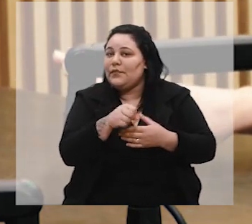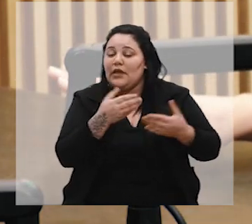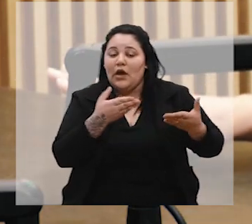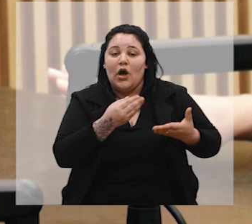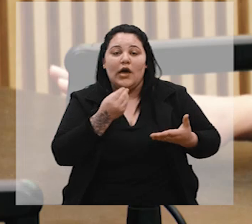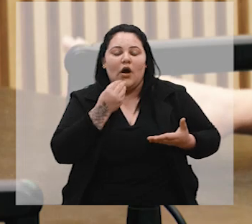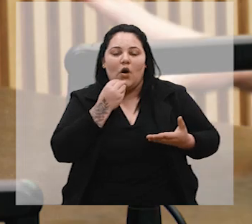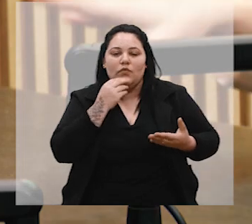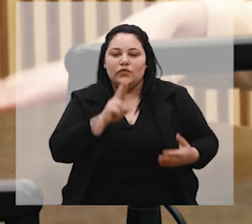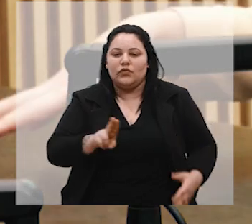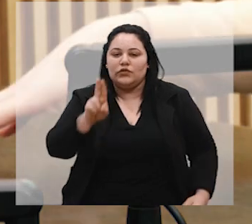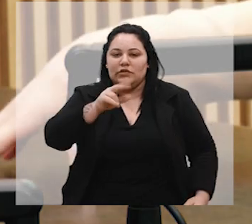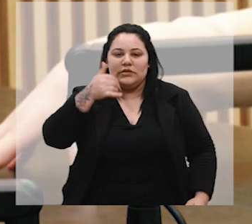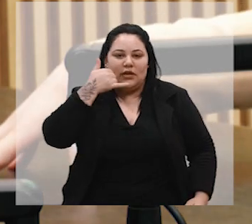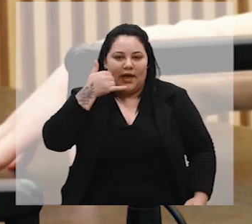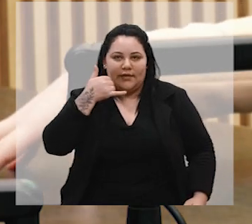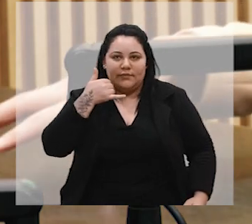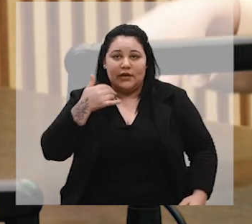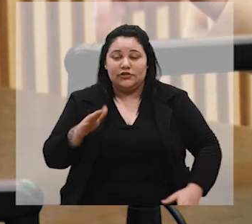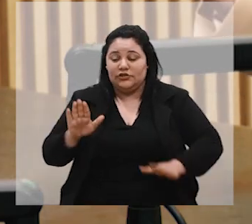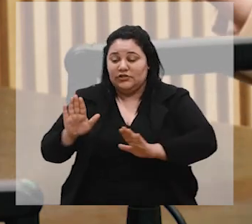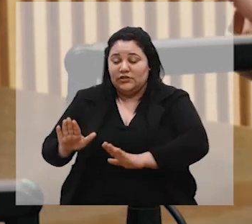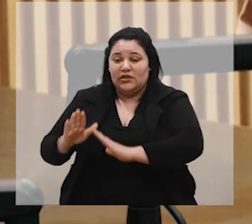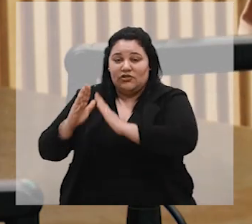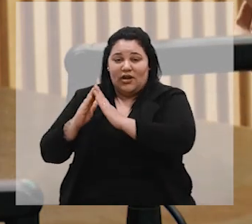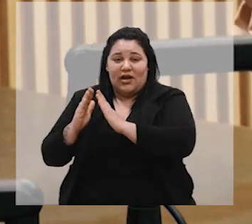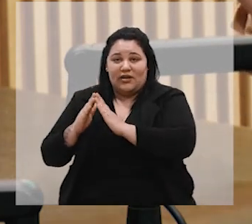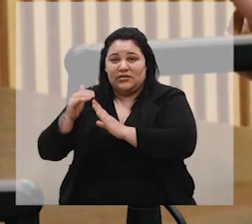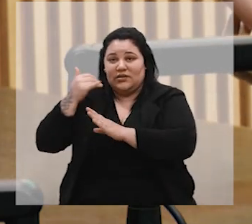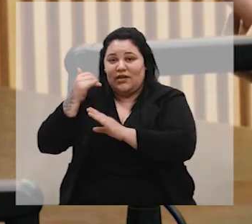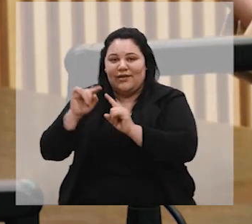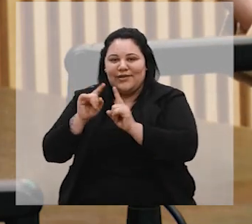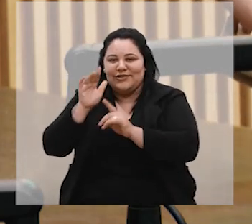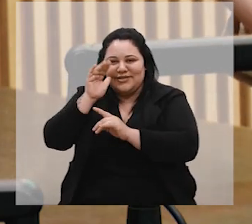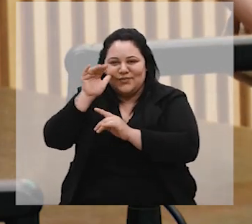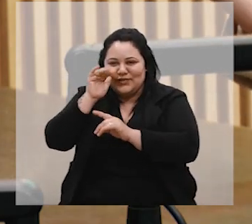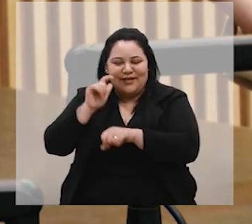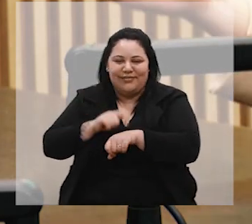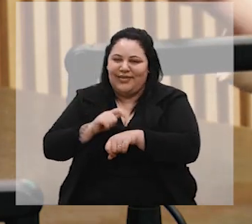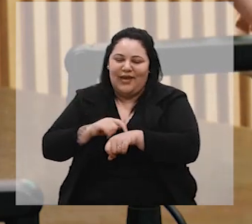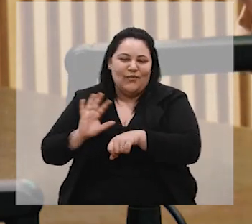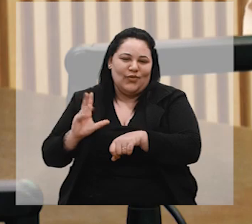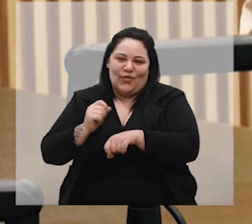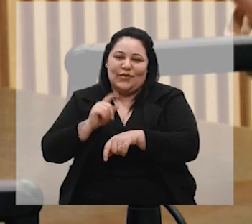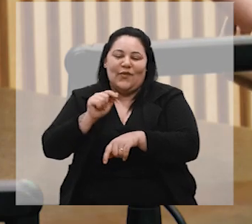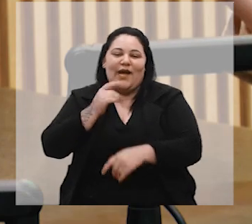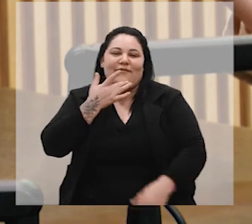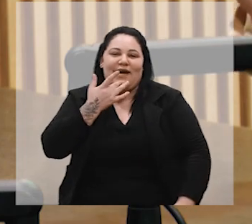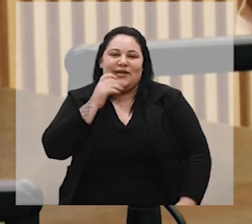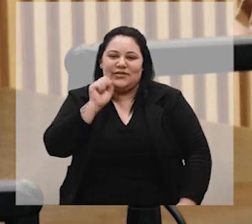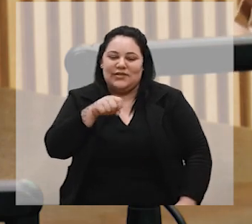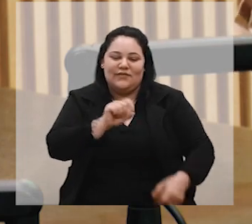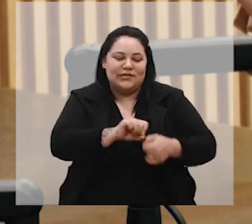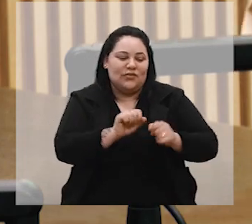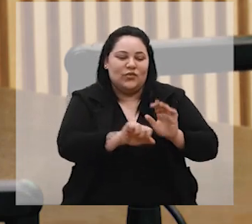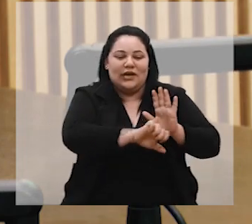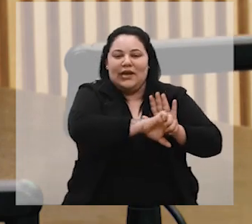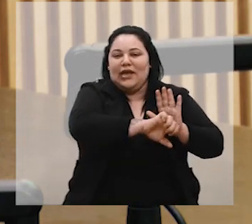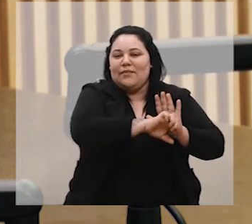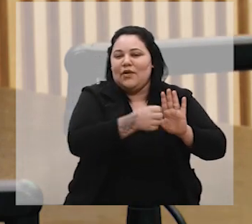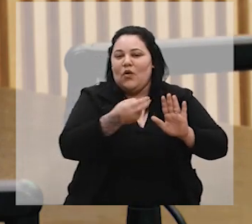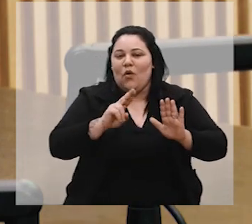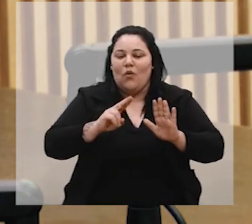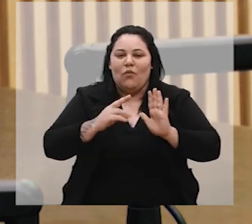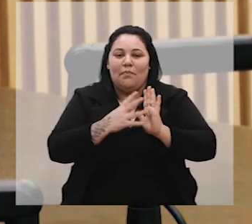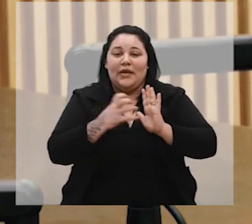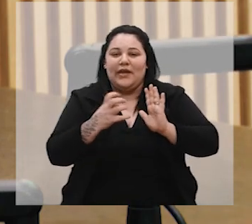gente vai deixar ali o celular para ir até a urna, mas a verdade é que nós estamos sendo observados o tempo inteiro, né? Então é muito fácil cometer um crime ou